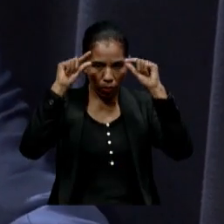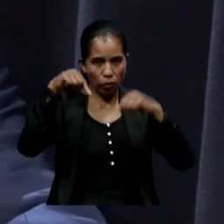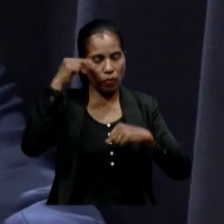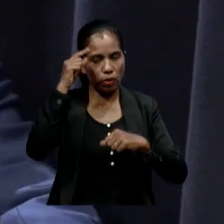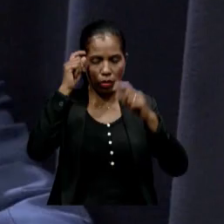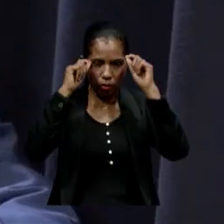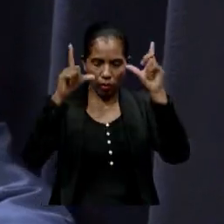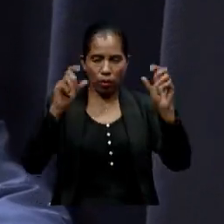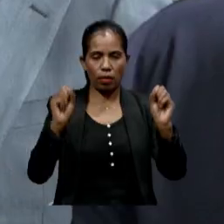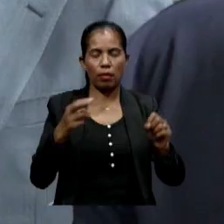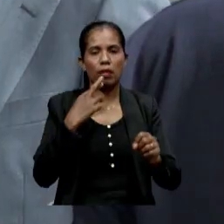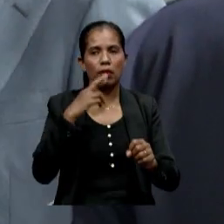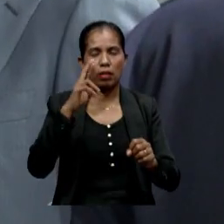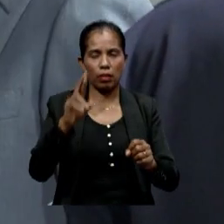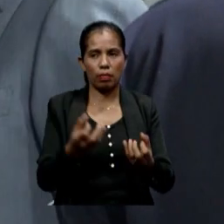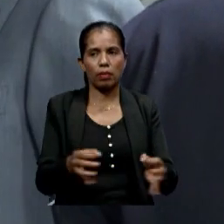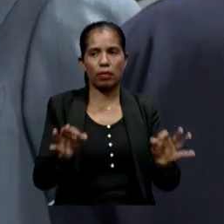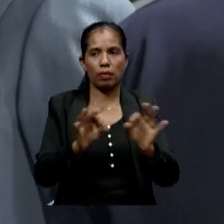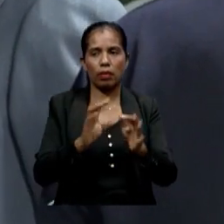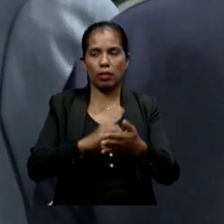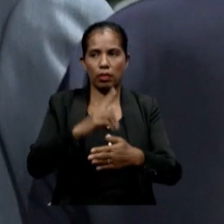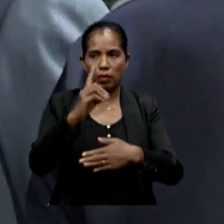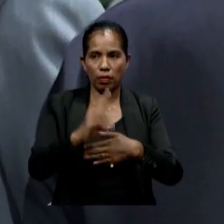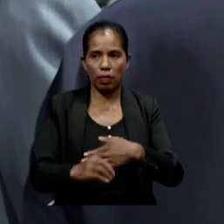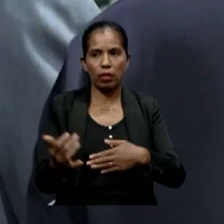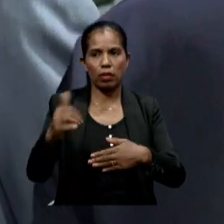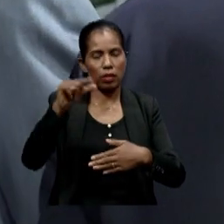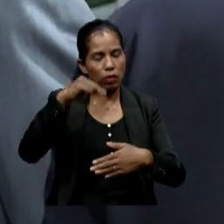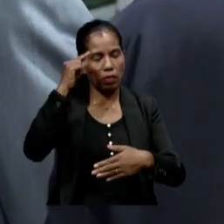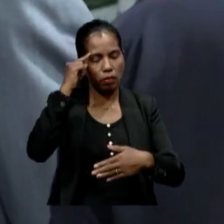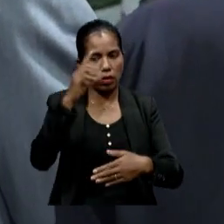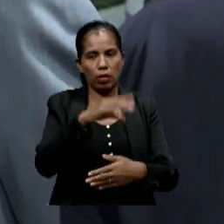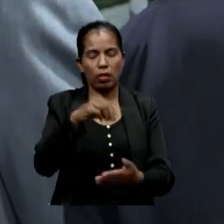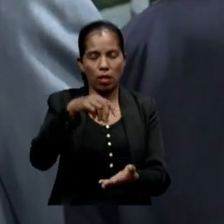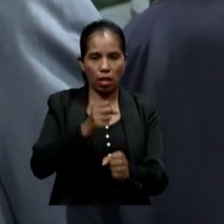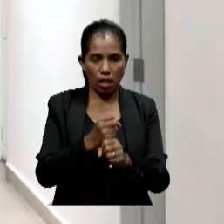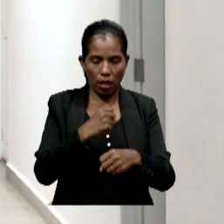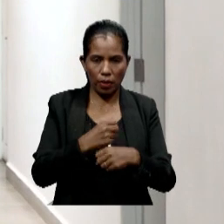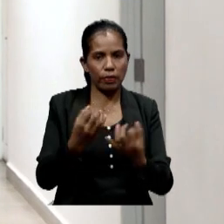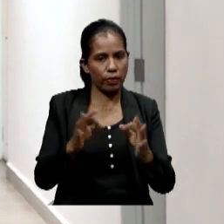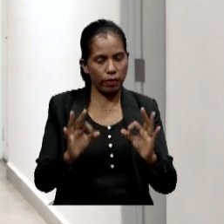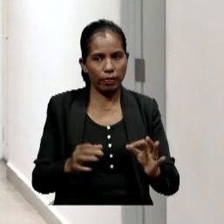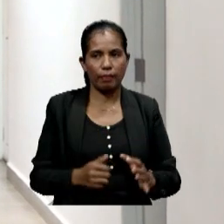né? Bele responde prioridade para desenvolvimento se o governo estabelece ONA.